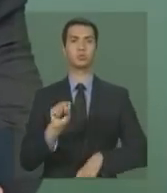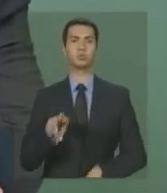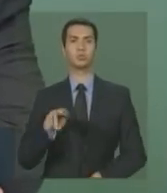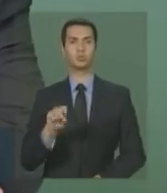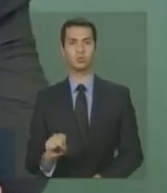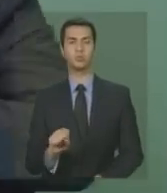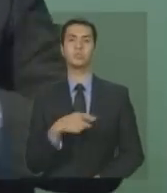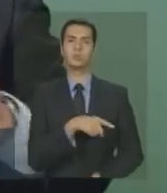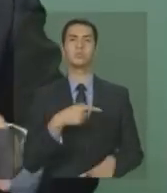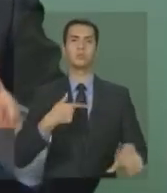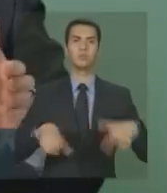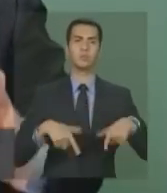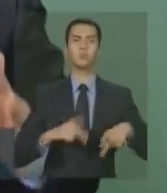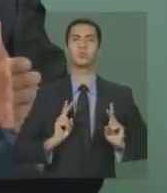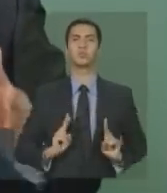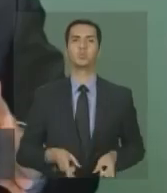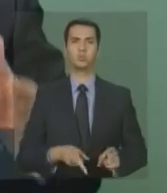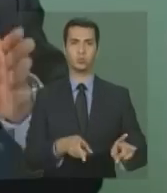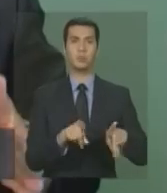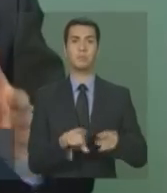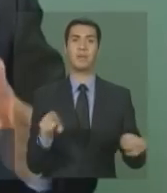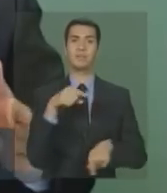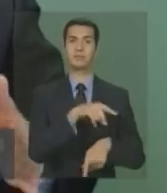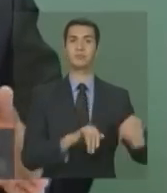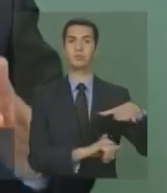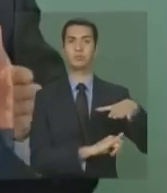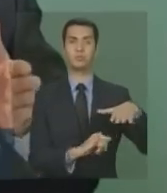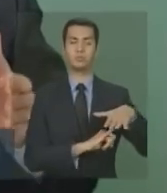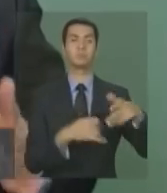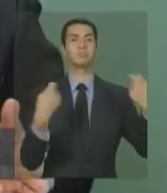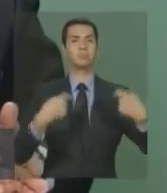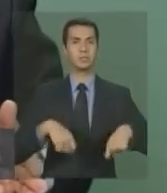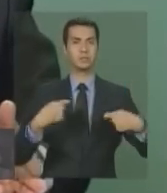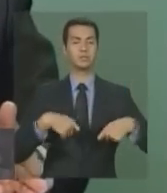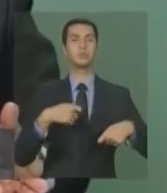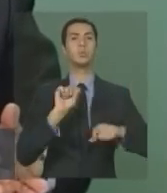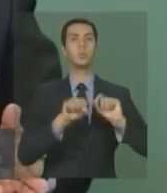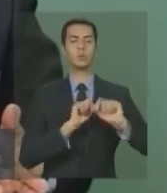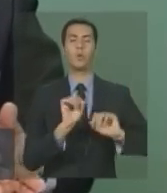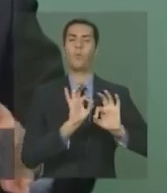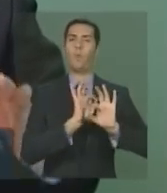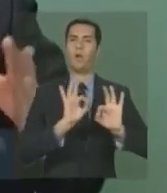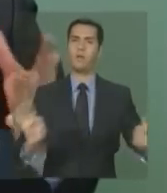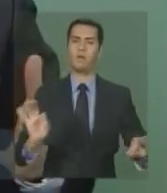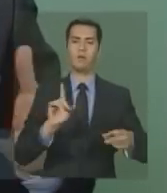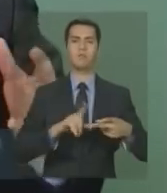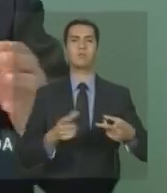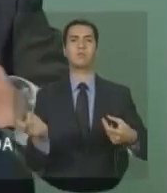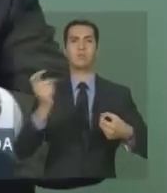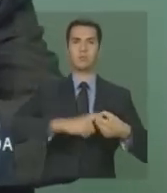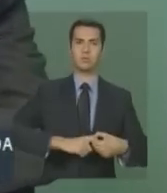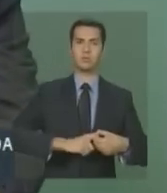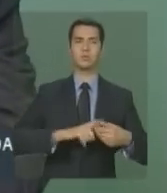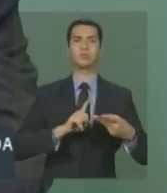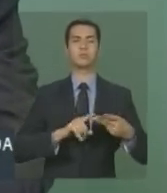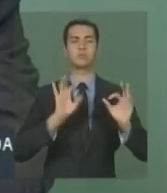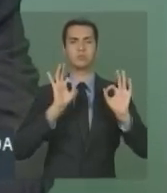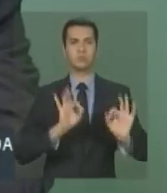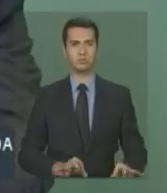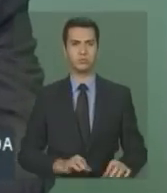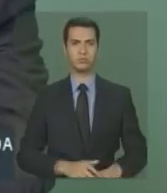serviço contínuo desde que o centro esteja credenciado com qualidade para prestar esse serviço a partir do protocolo